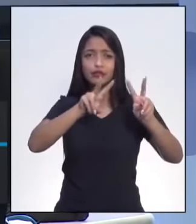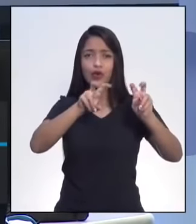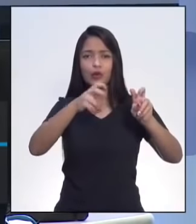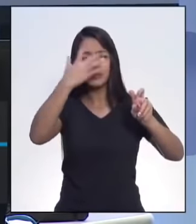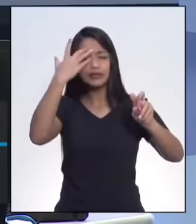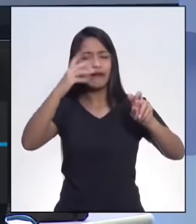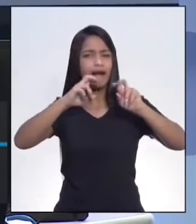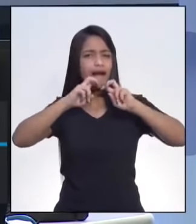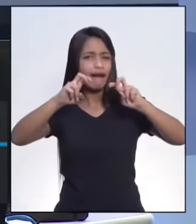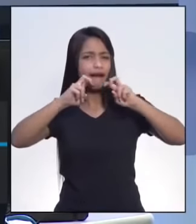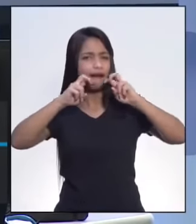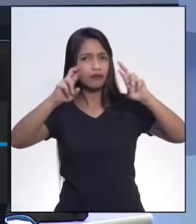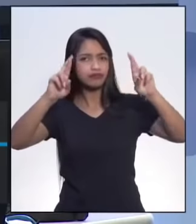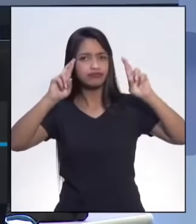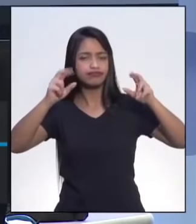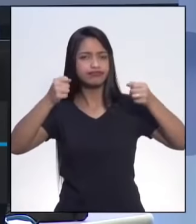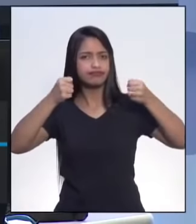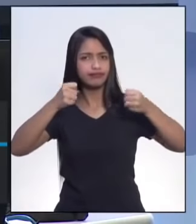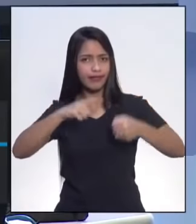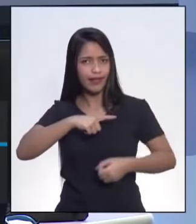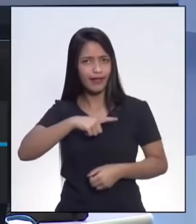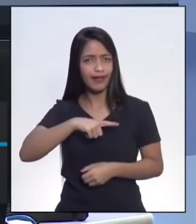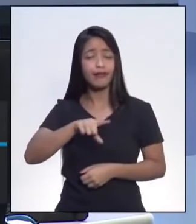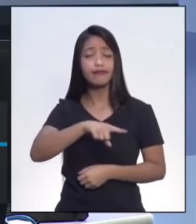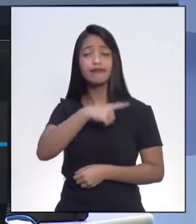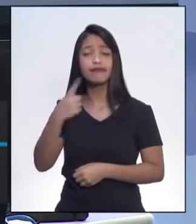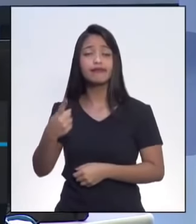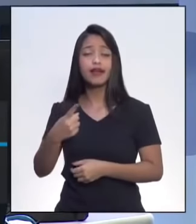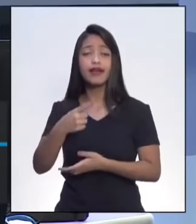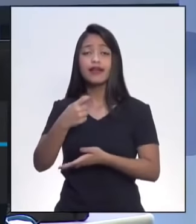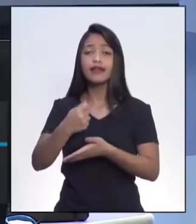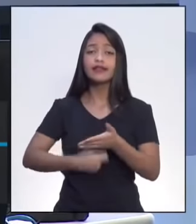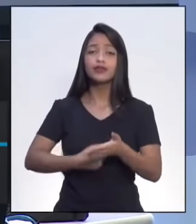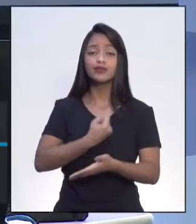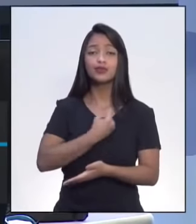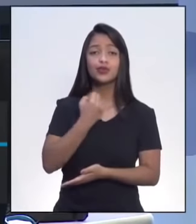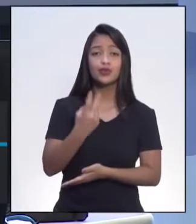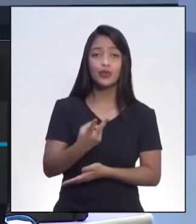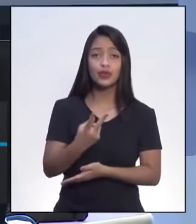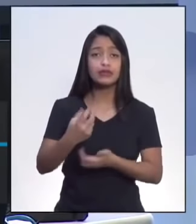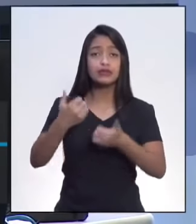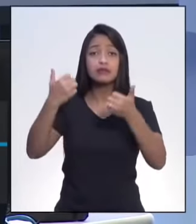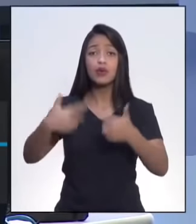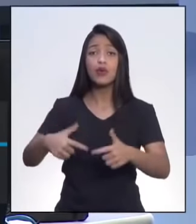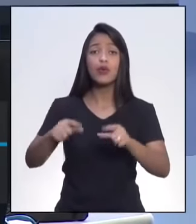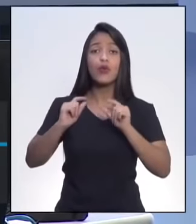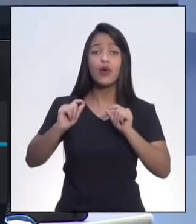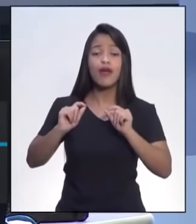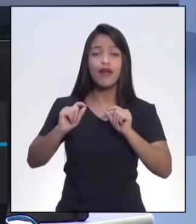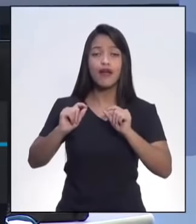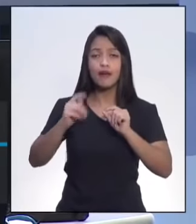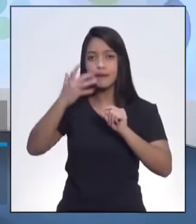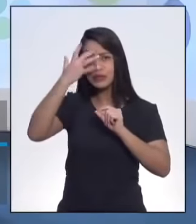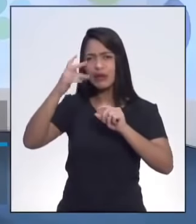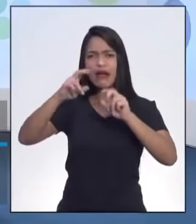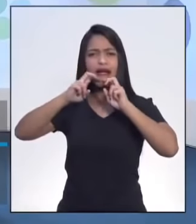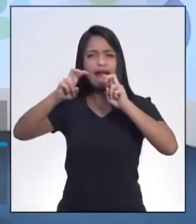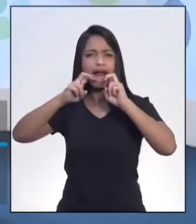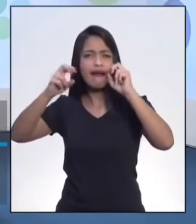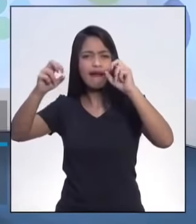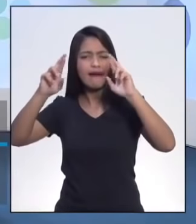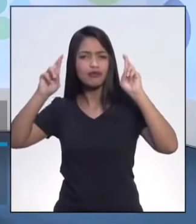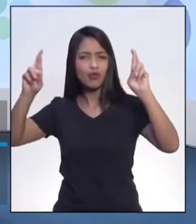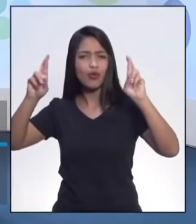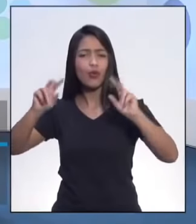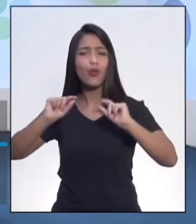torcida na notícia? E na reportagem? O que foi falado sobre a torcida? Alguém colocou até antes, não foi, Déia?